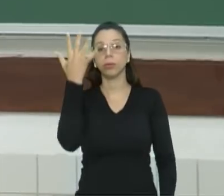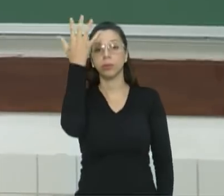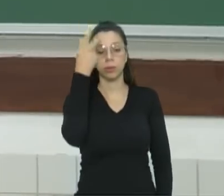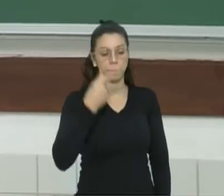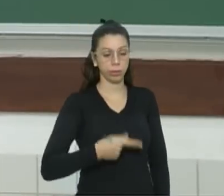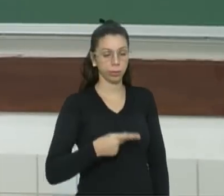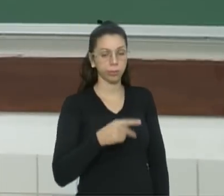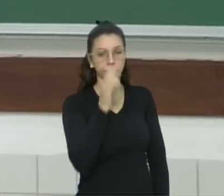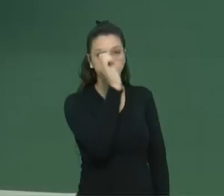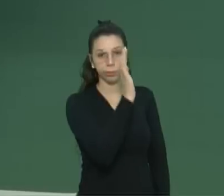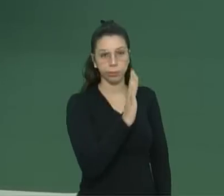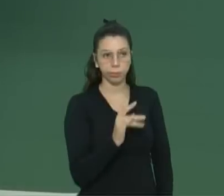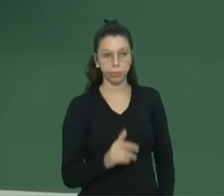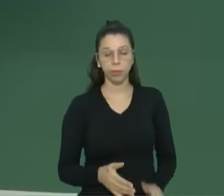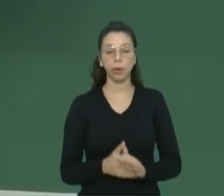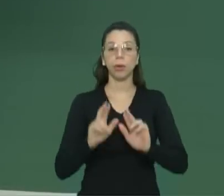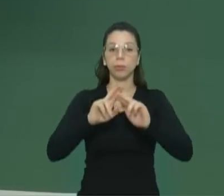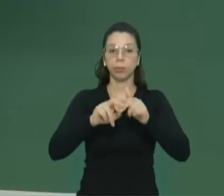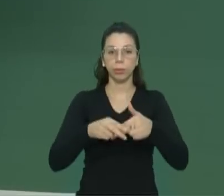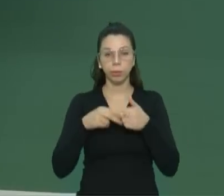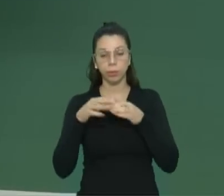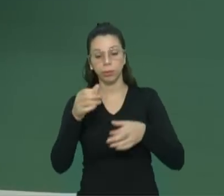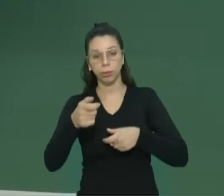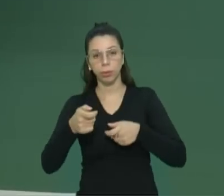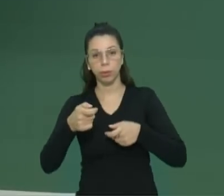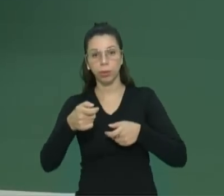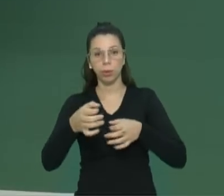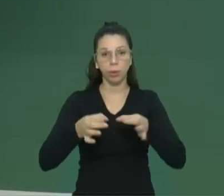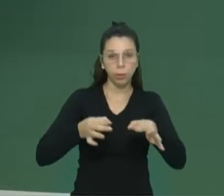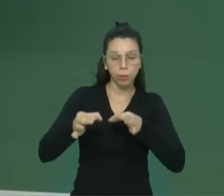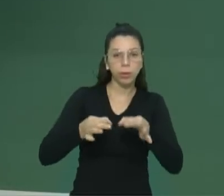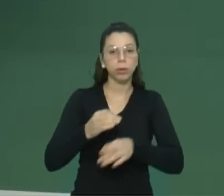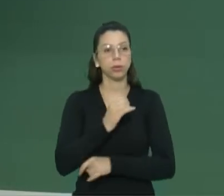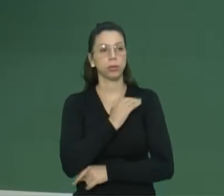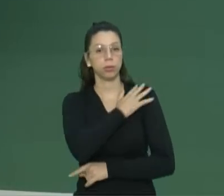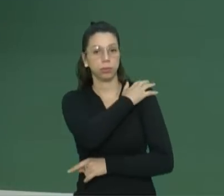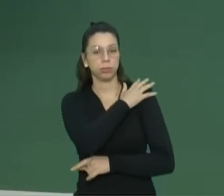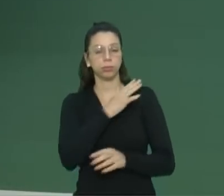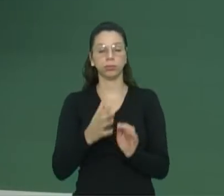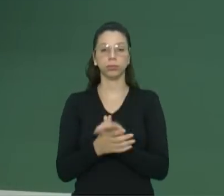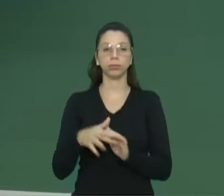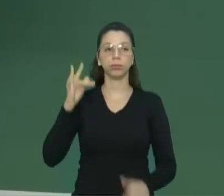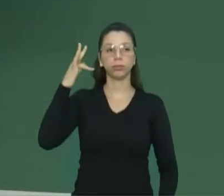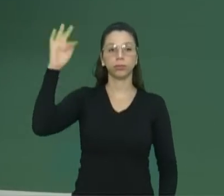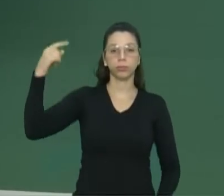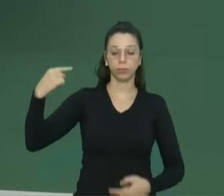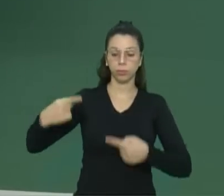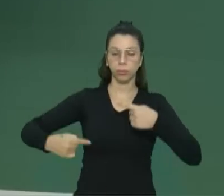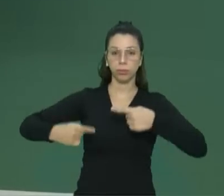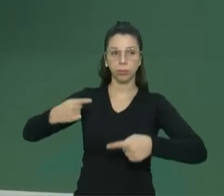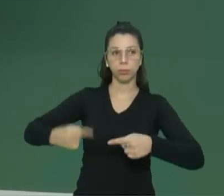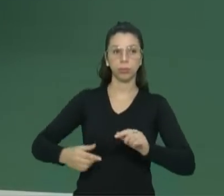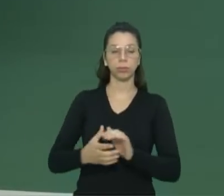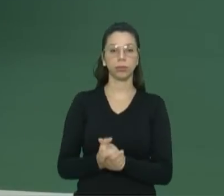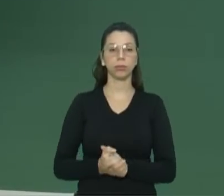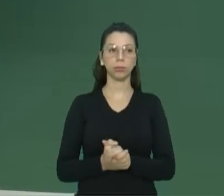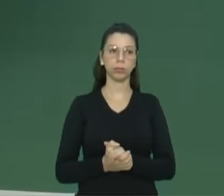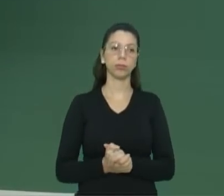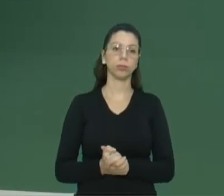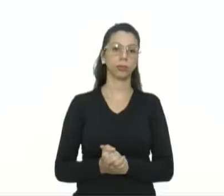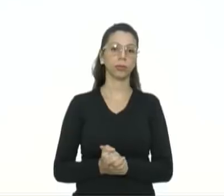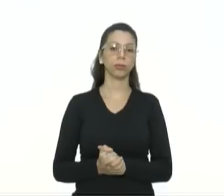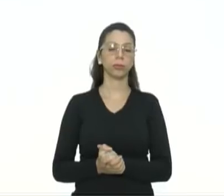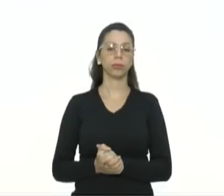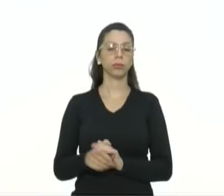por isso é organizado militarmente, geralmente. Filosofia política, então, envolve muitas dessas questões que nós podemos